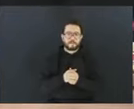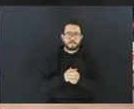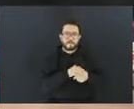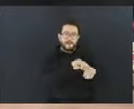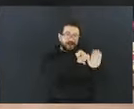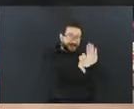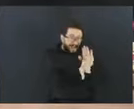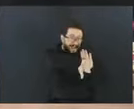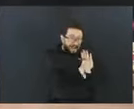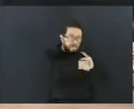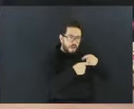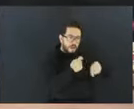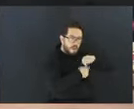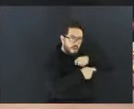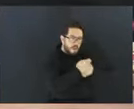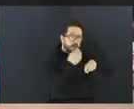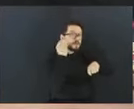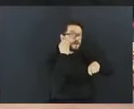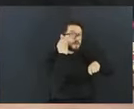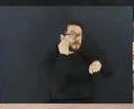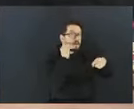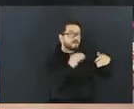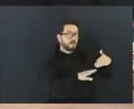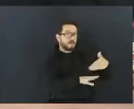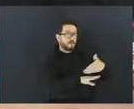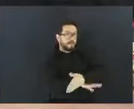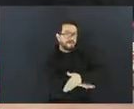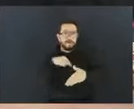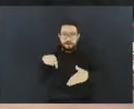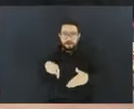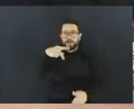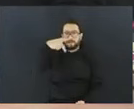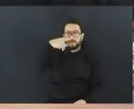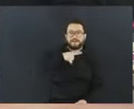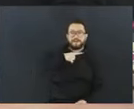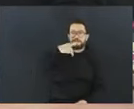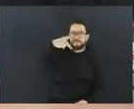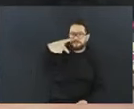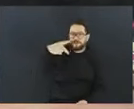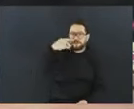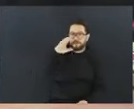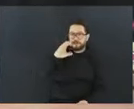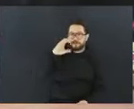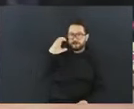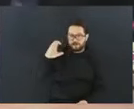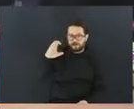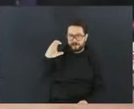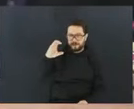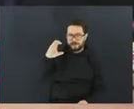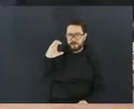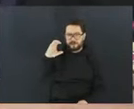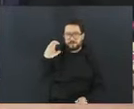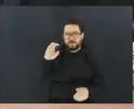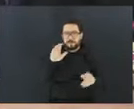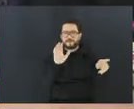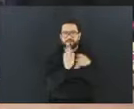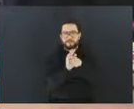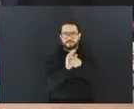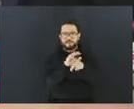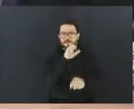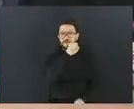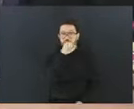entrar no nosso estado através do PGC, que é um comando, como se fosse o PCC Santa Catarina, onde existe um número de